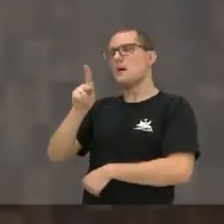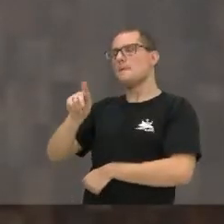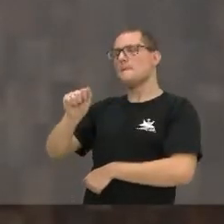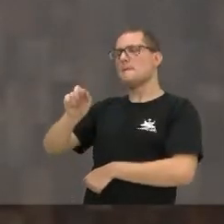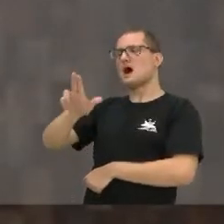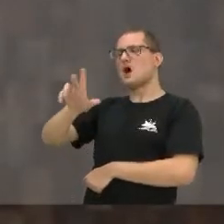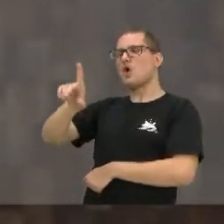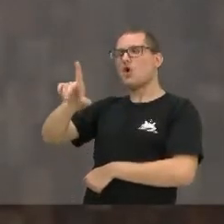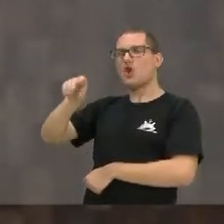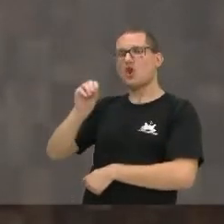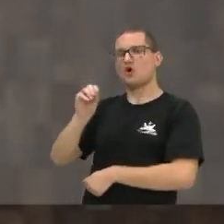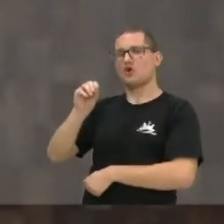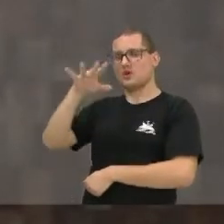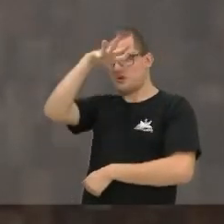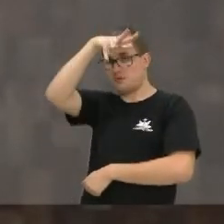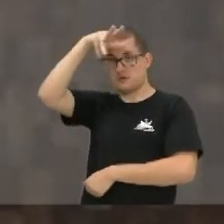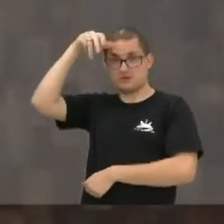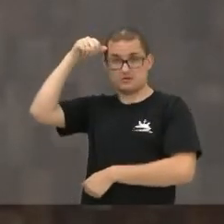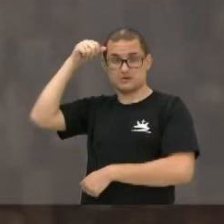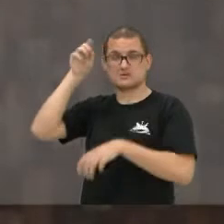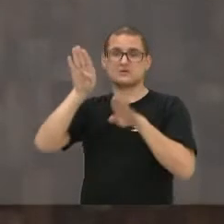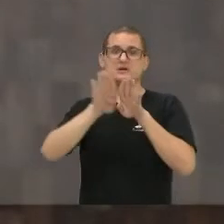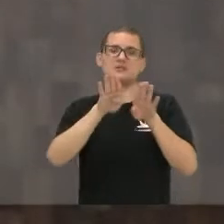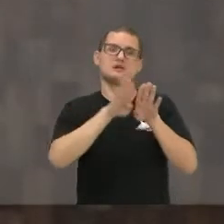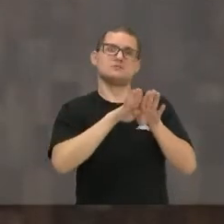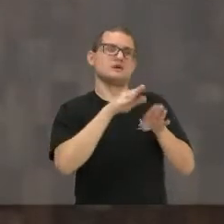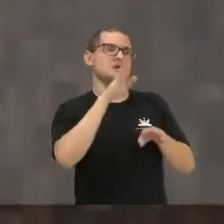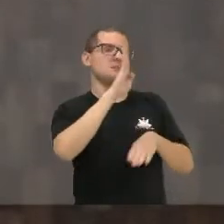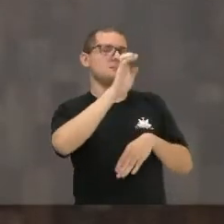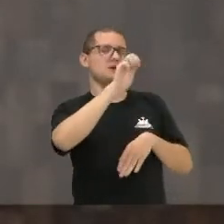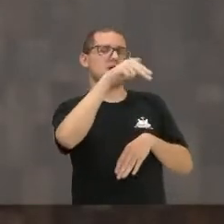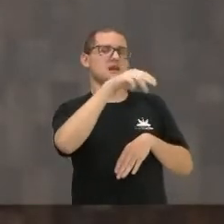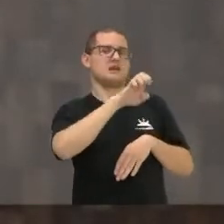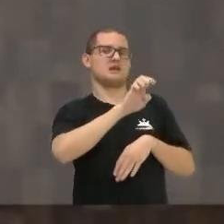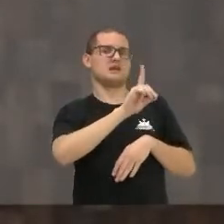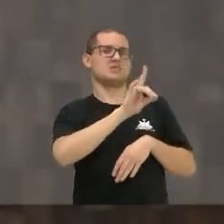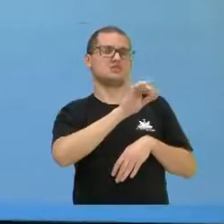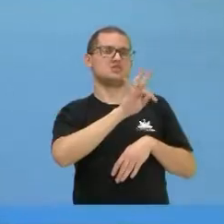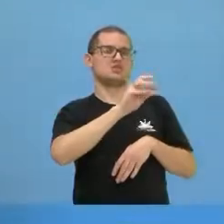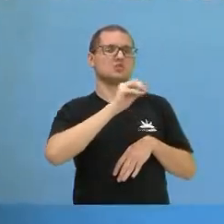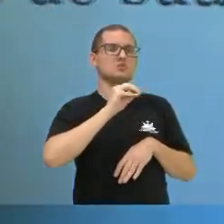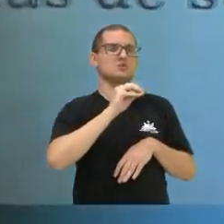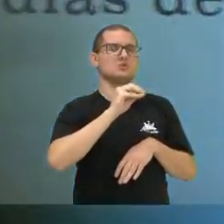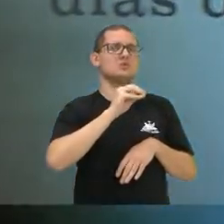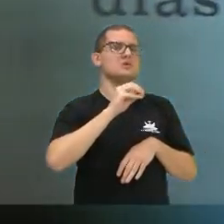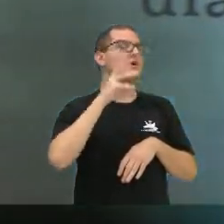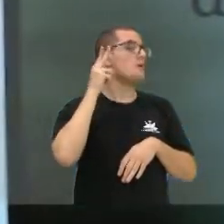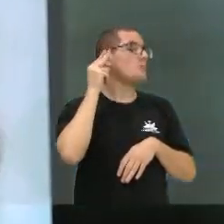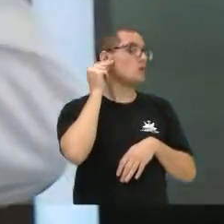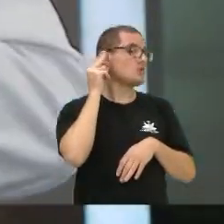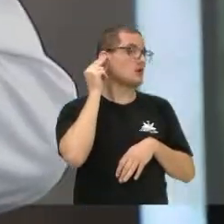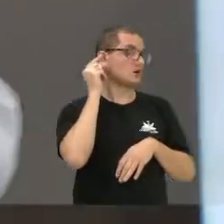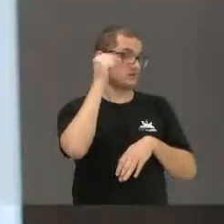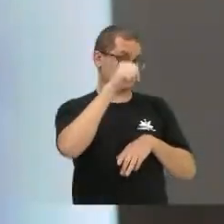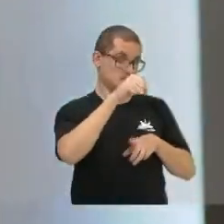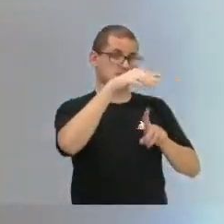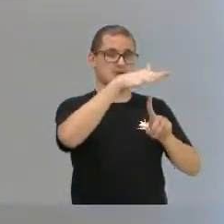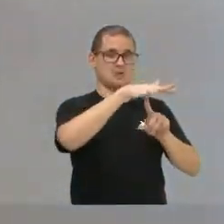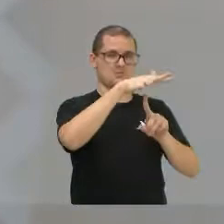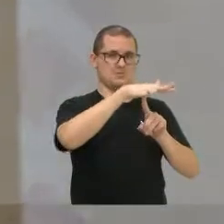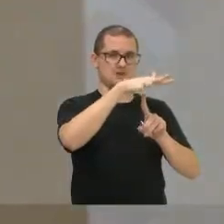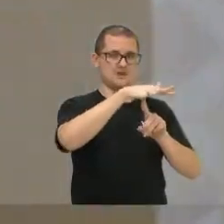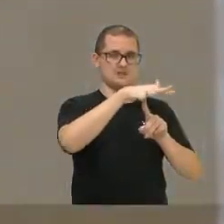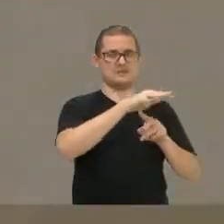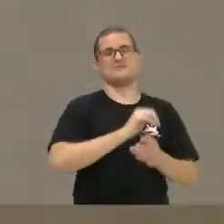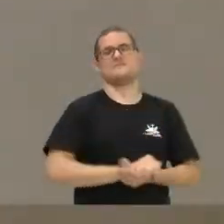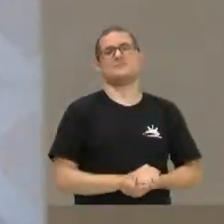grande mato grosso e o benedito de ponta grossa aqui no estado do paraná ah mas eu quero